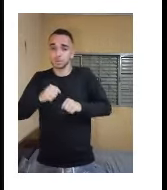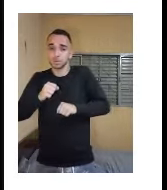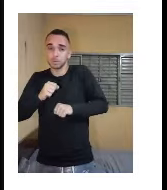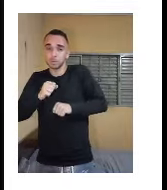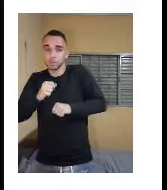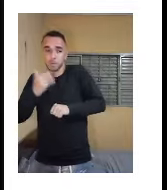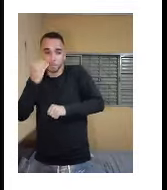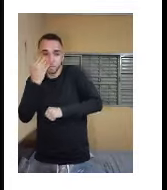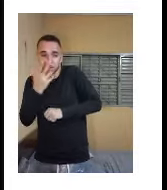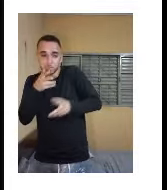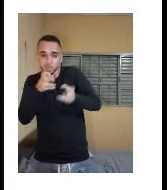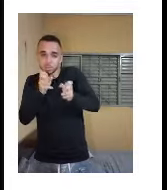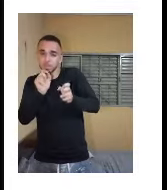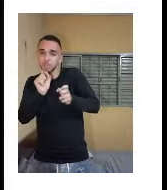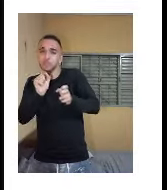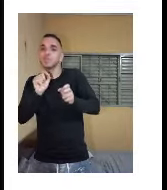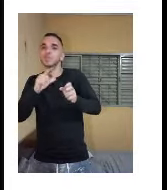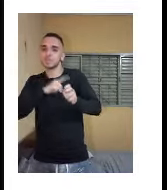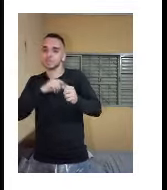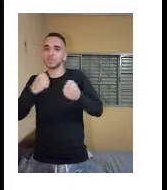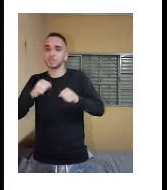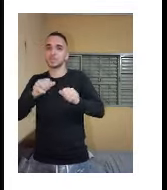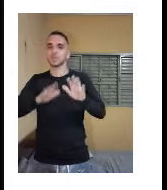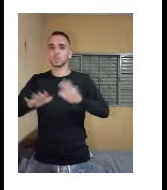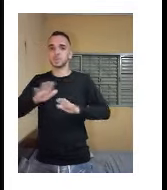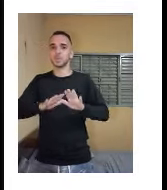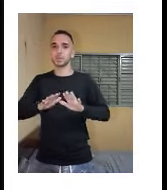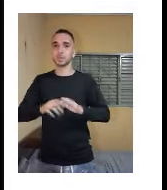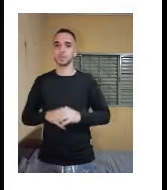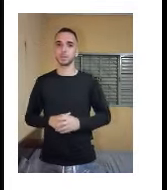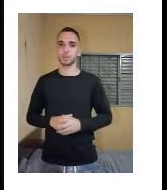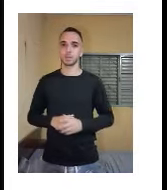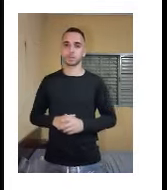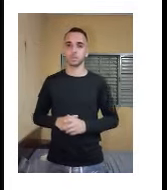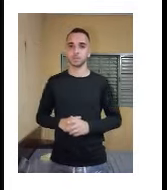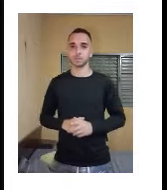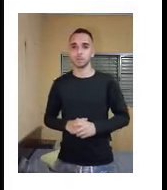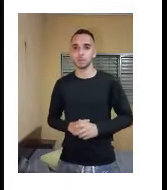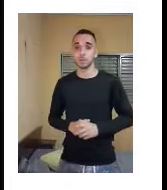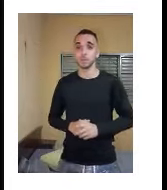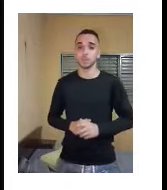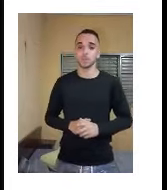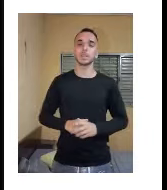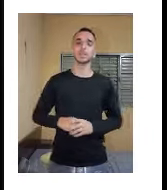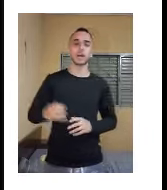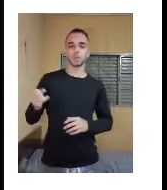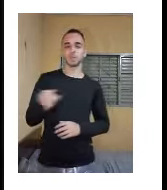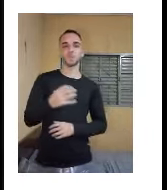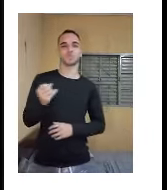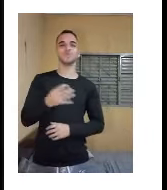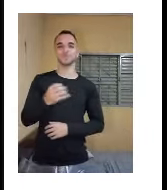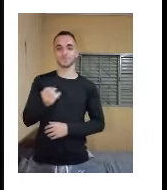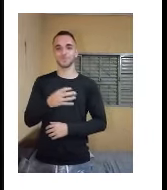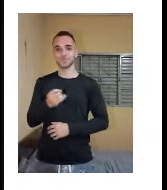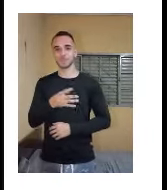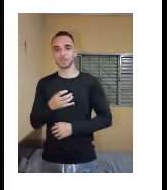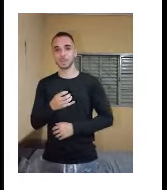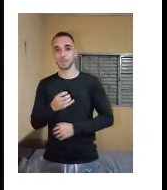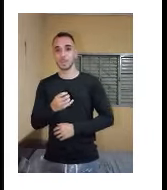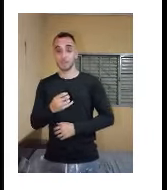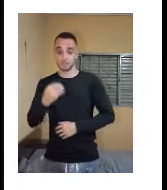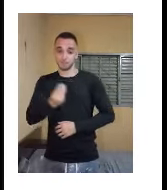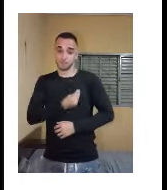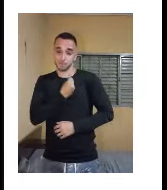né, essa nova realidade, né, essa nova adaptação que precisa ser feita, e aí não é